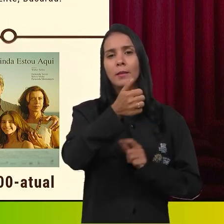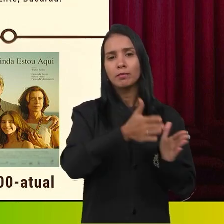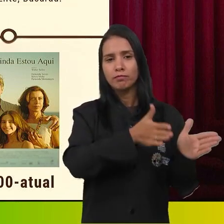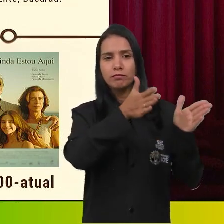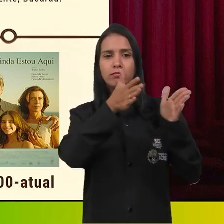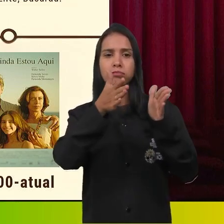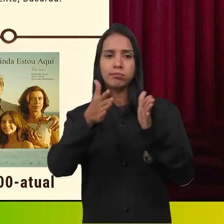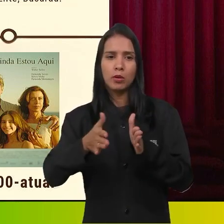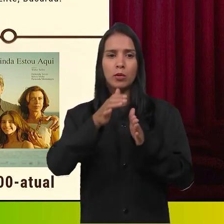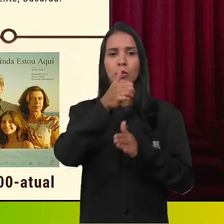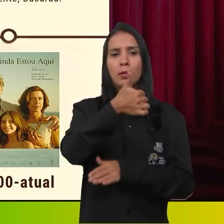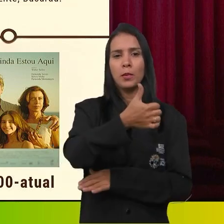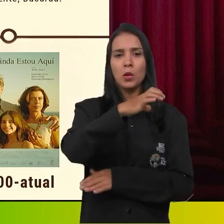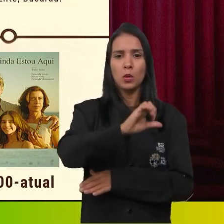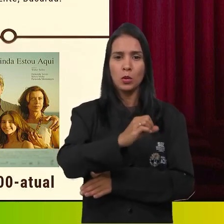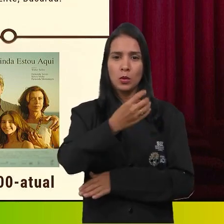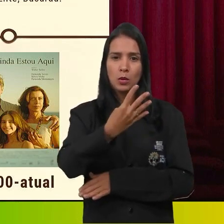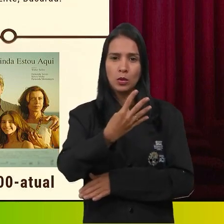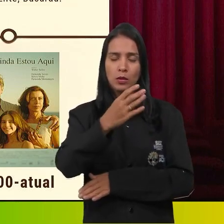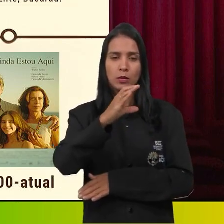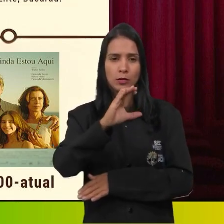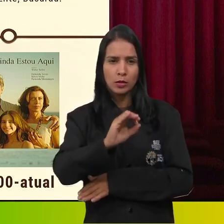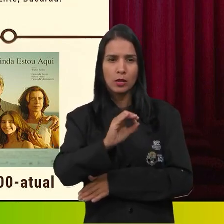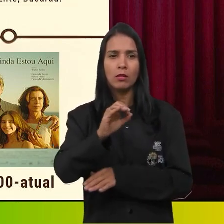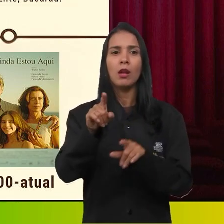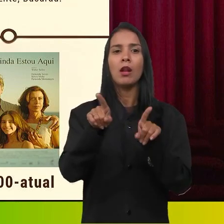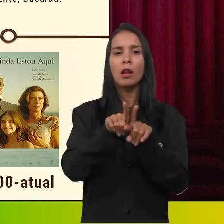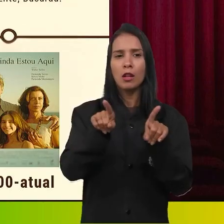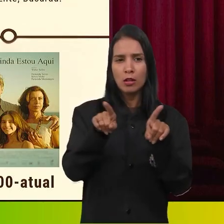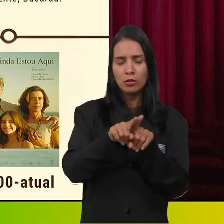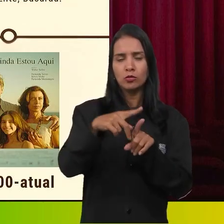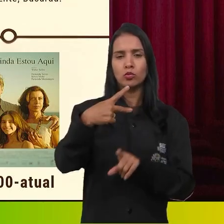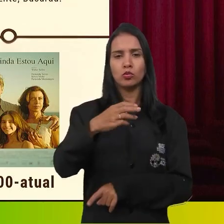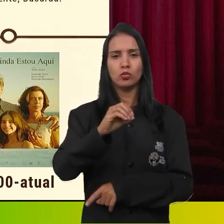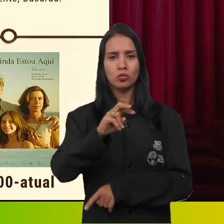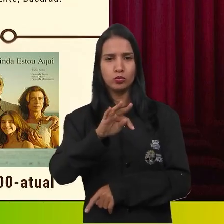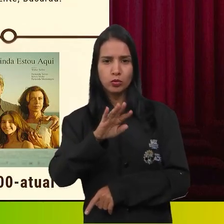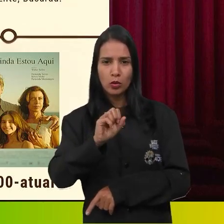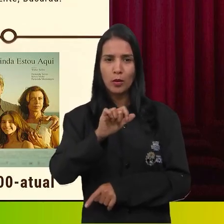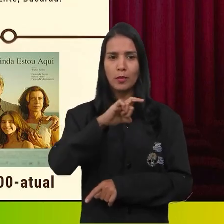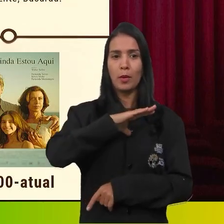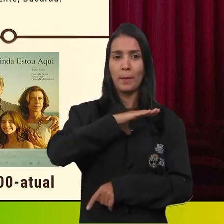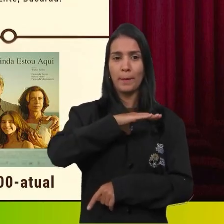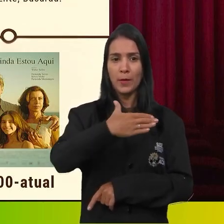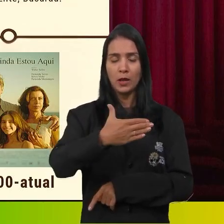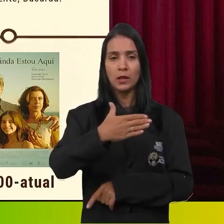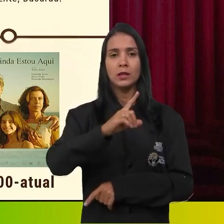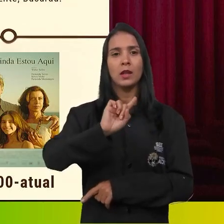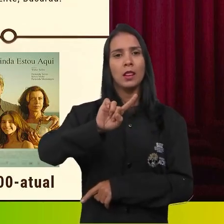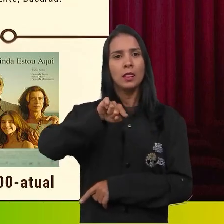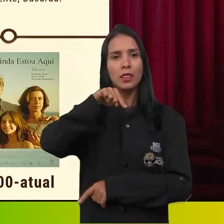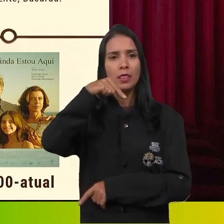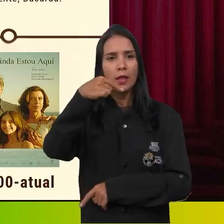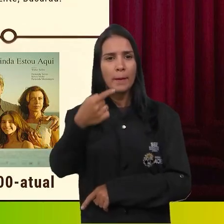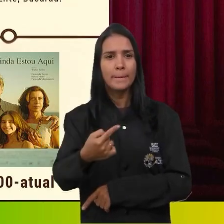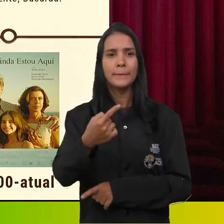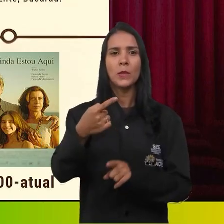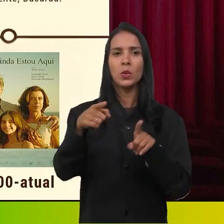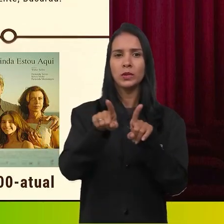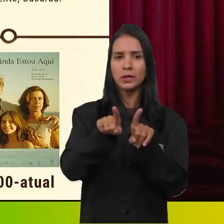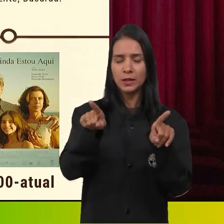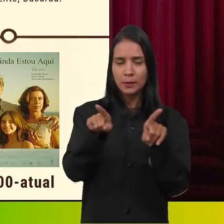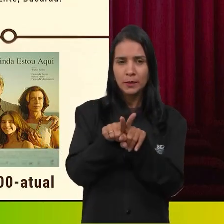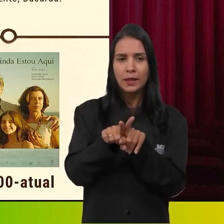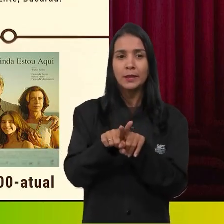esse momento também em Porto Alegre. Teve a Era de Ouro e Atlântida em 1940,